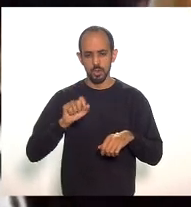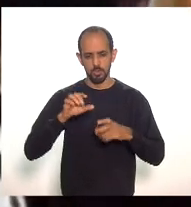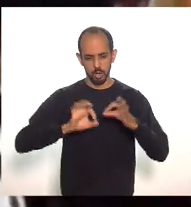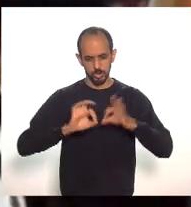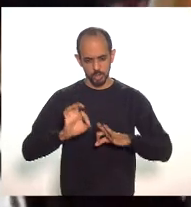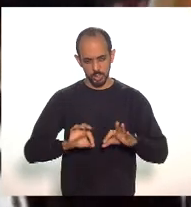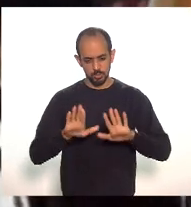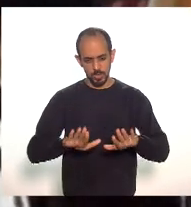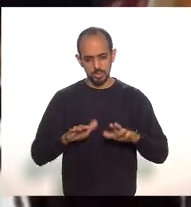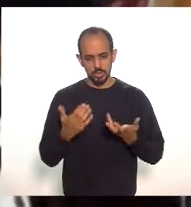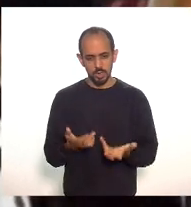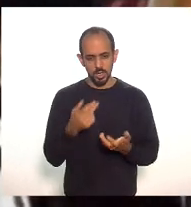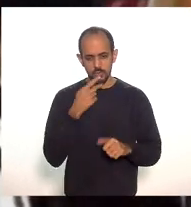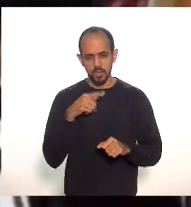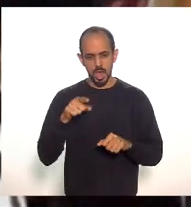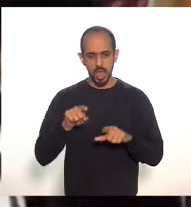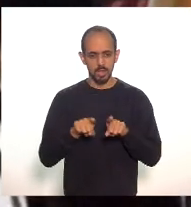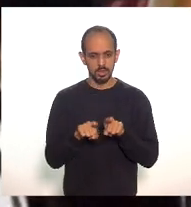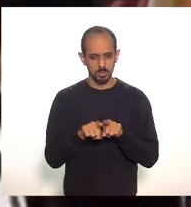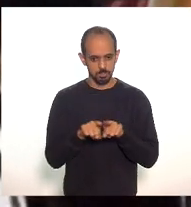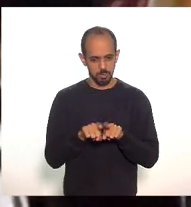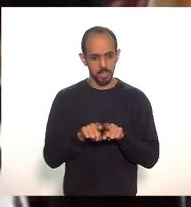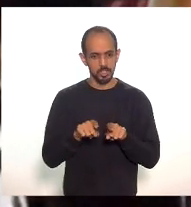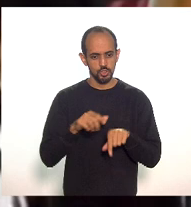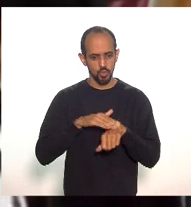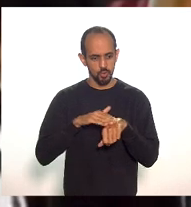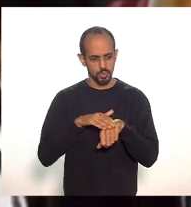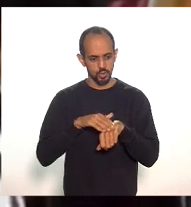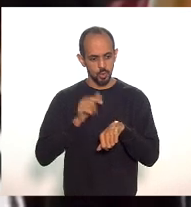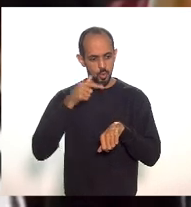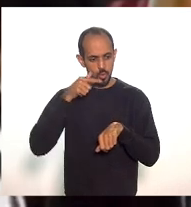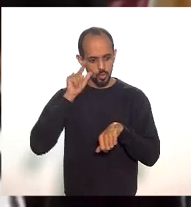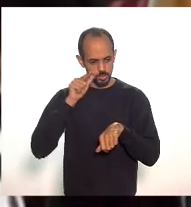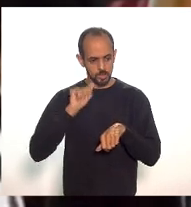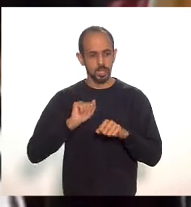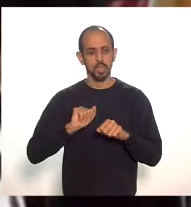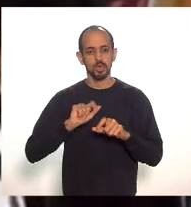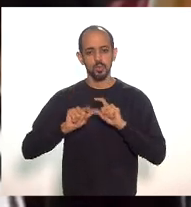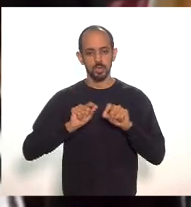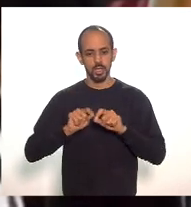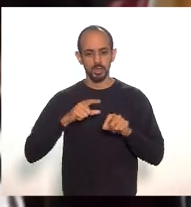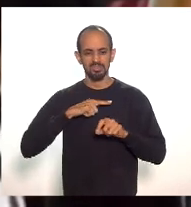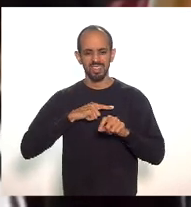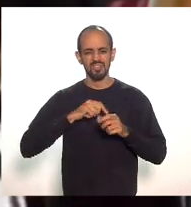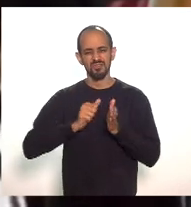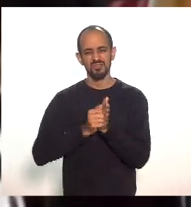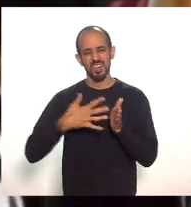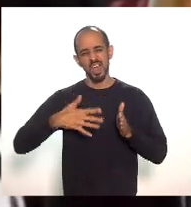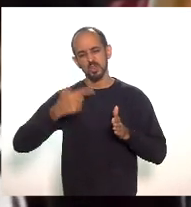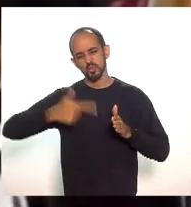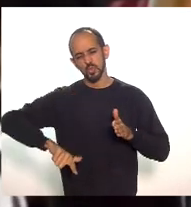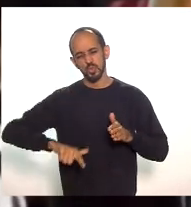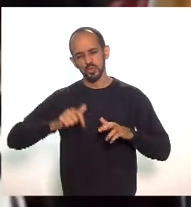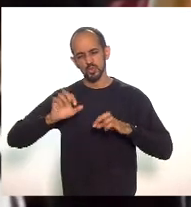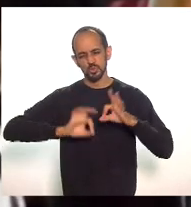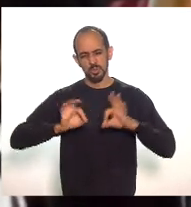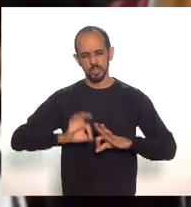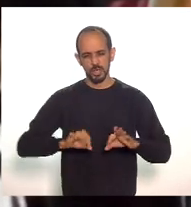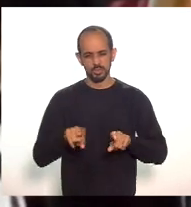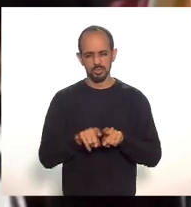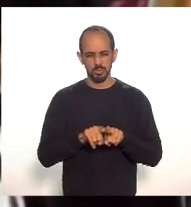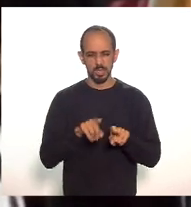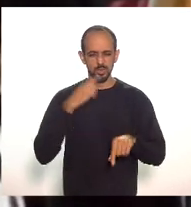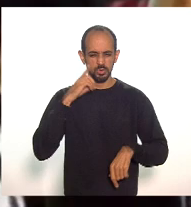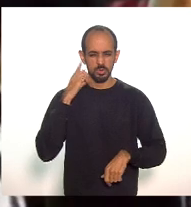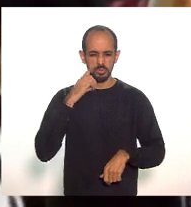queria dizer que como a gente conversou ontem aí no plenário é a vários outros projetos nesse sentido parece que do